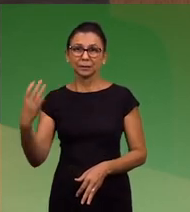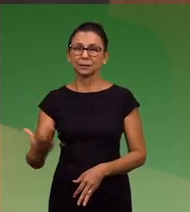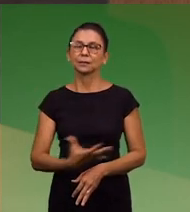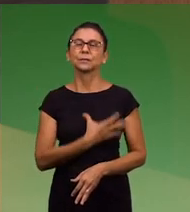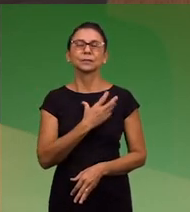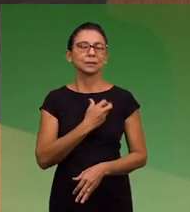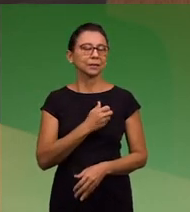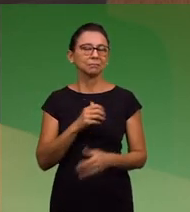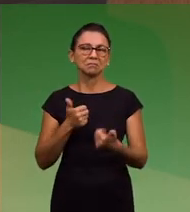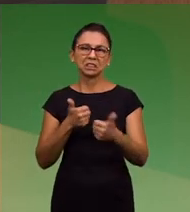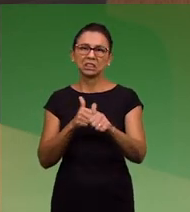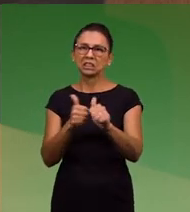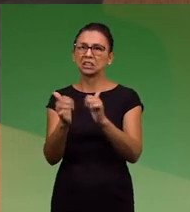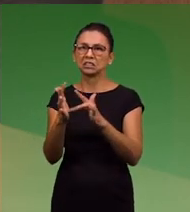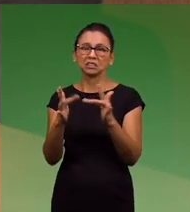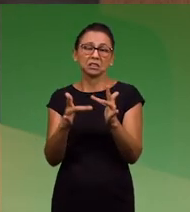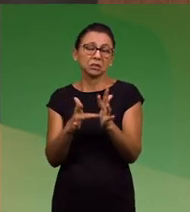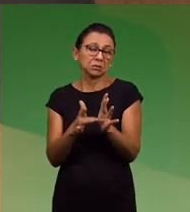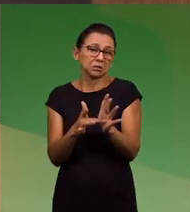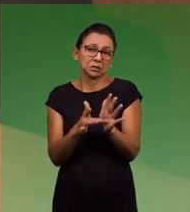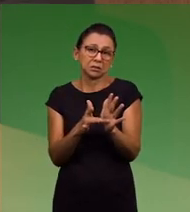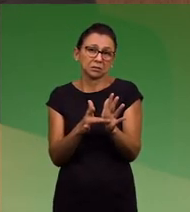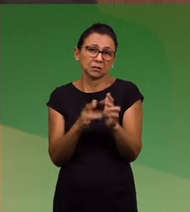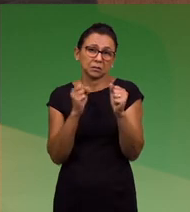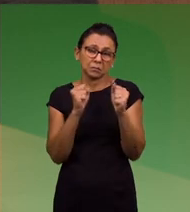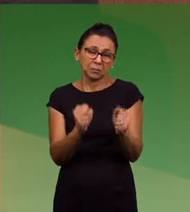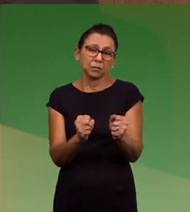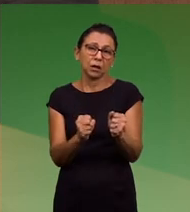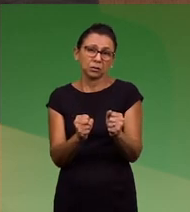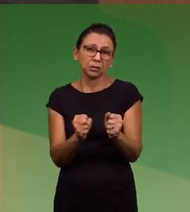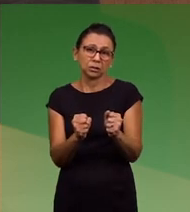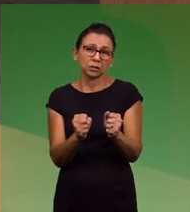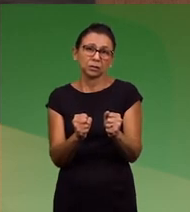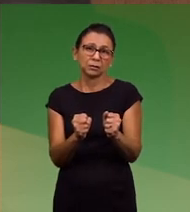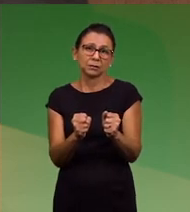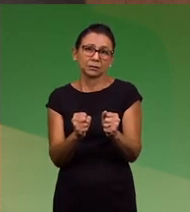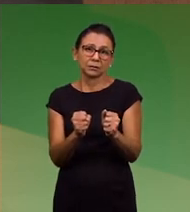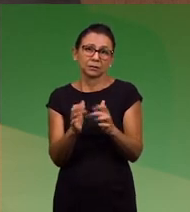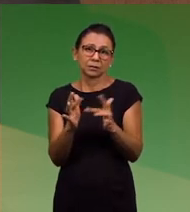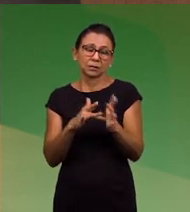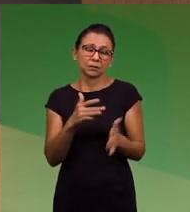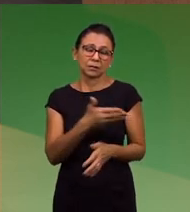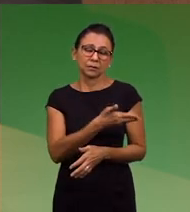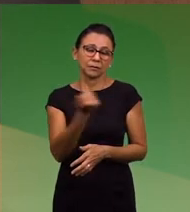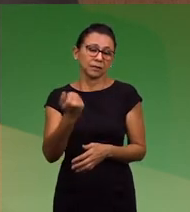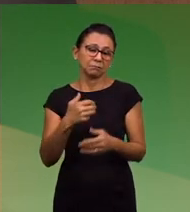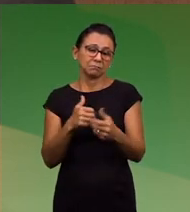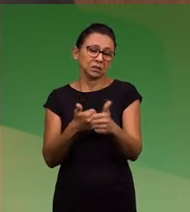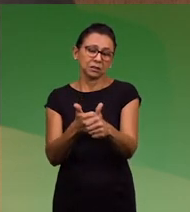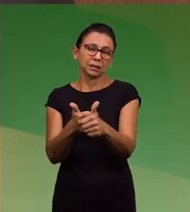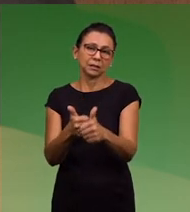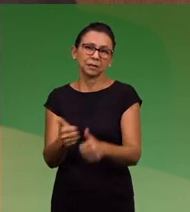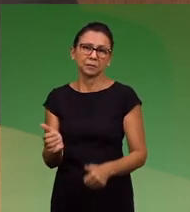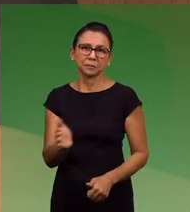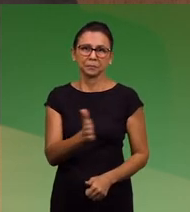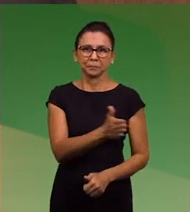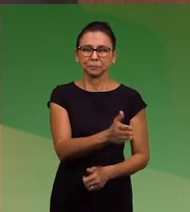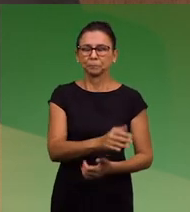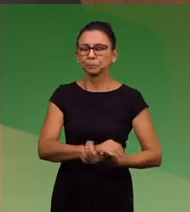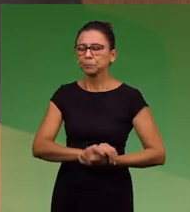E Jesus, quem quiser vir após mim, segue-me. Segue-me, que coisa maravilhosa. Pastor Wallace, ainda uma